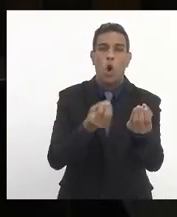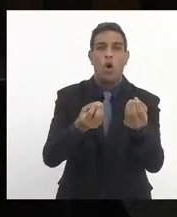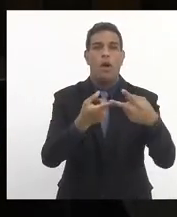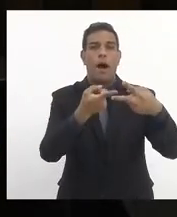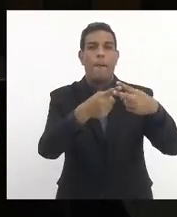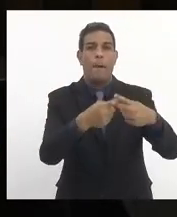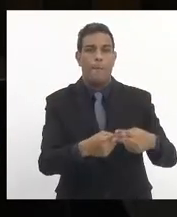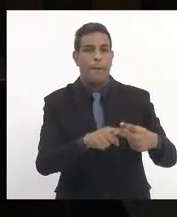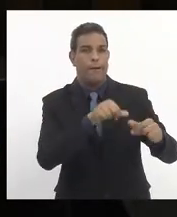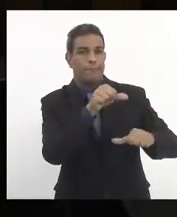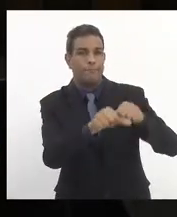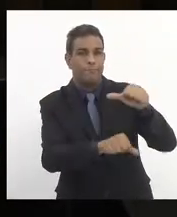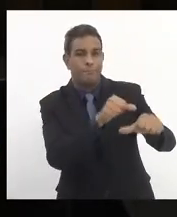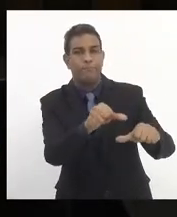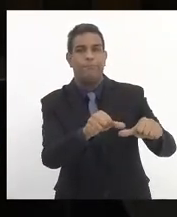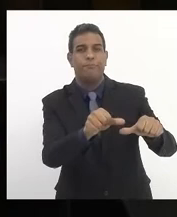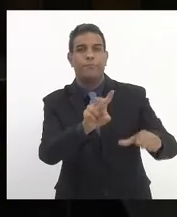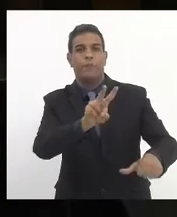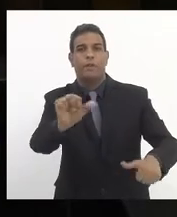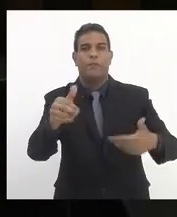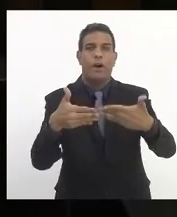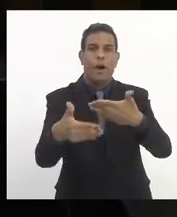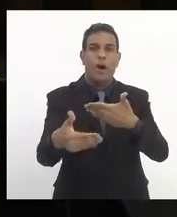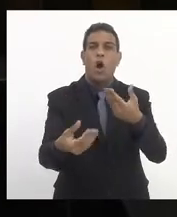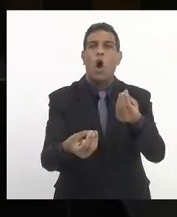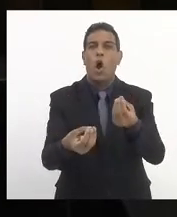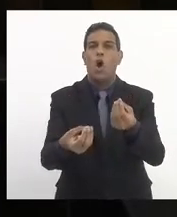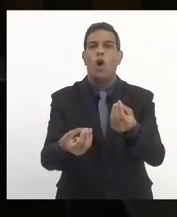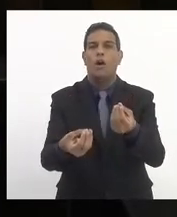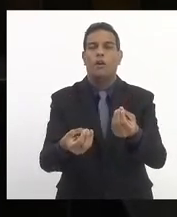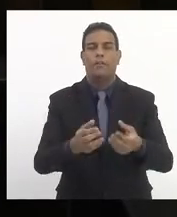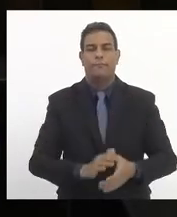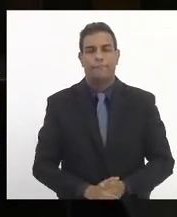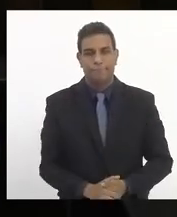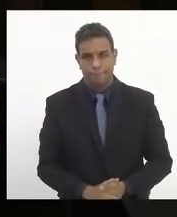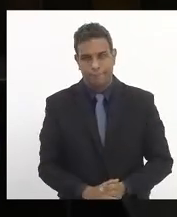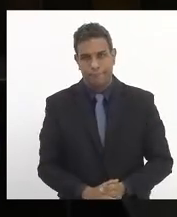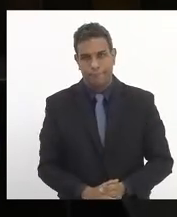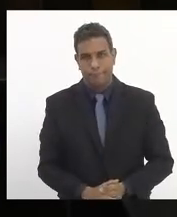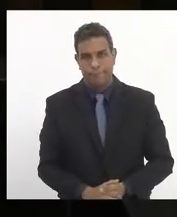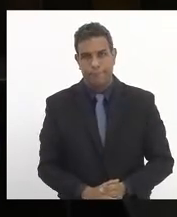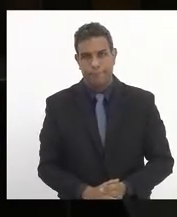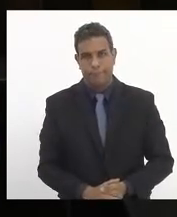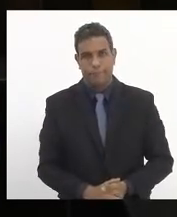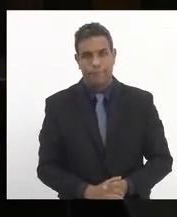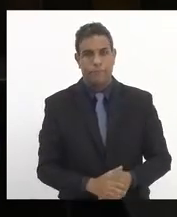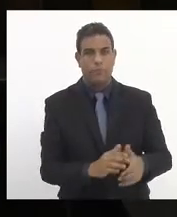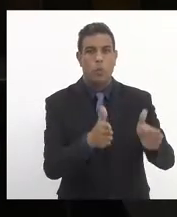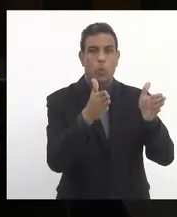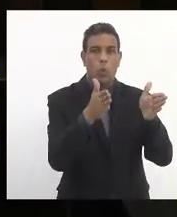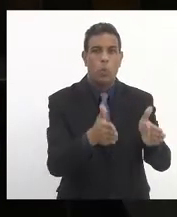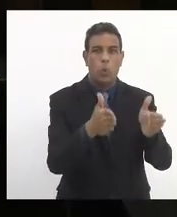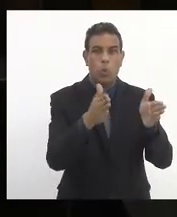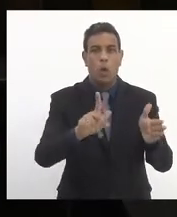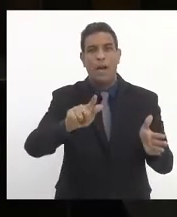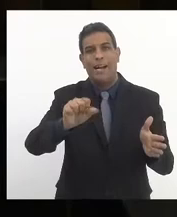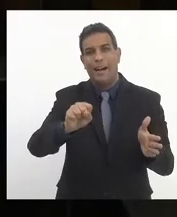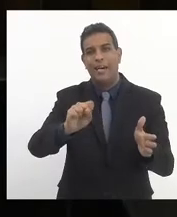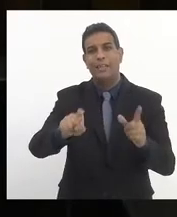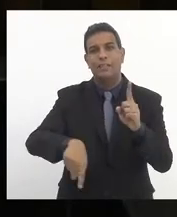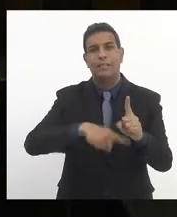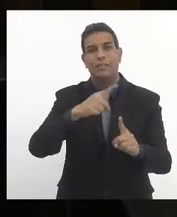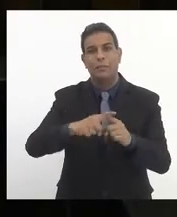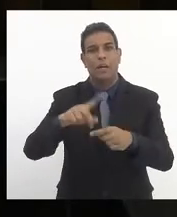reajustado trimestralmente pelos preços do barril do petróleo e pela cotação do